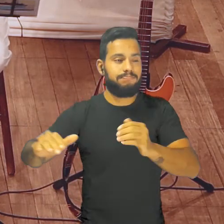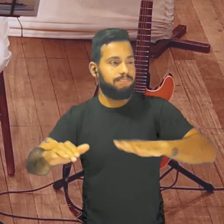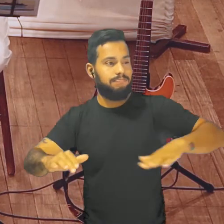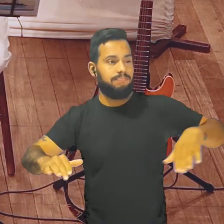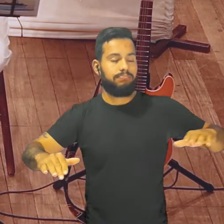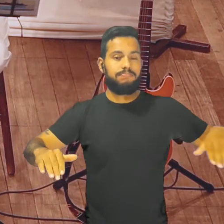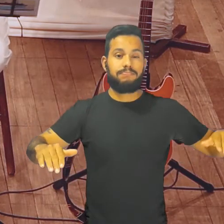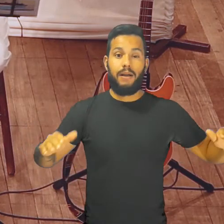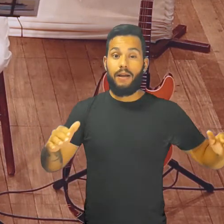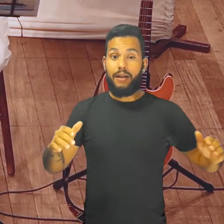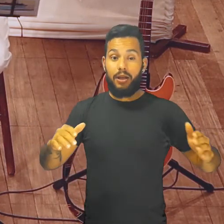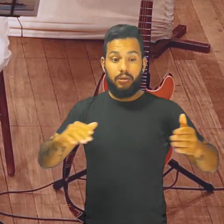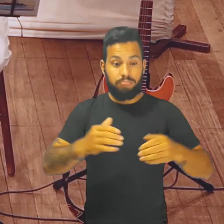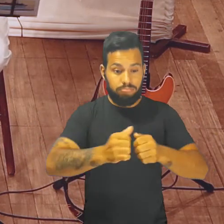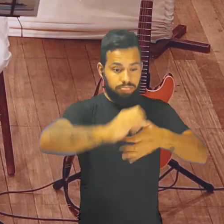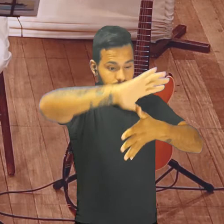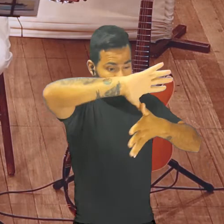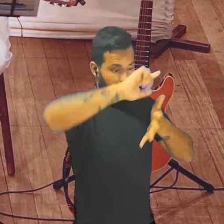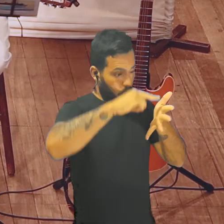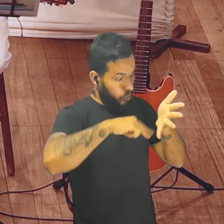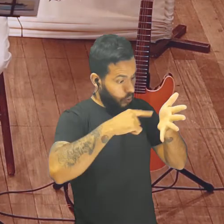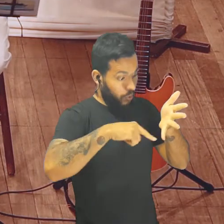o último X do nosso mapa.